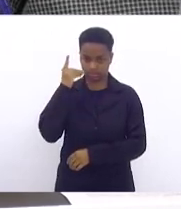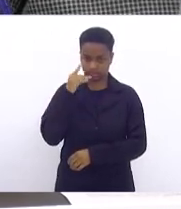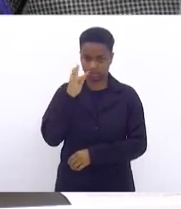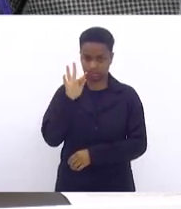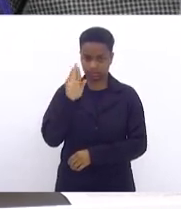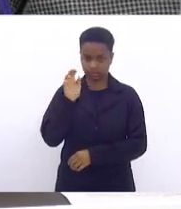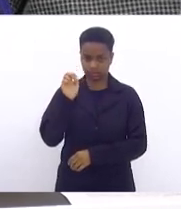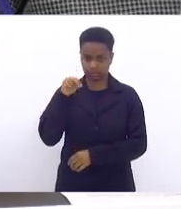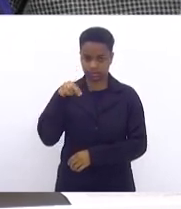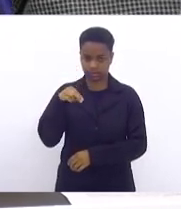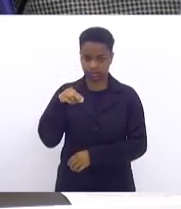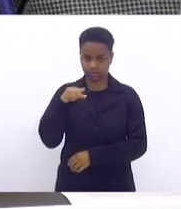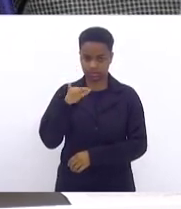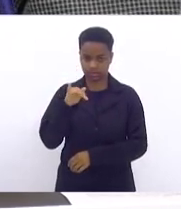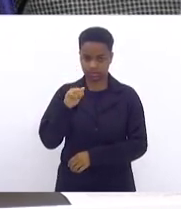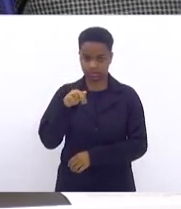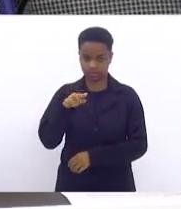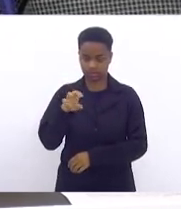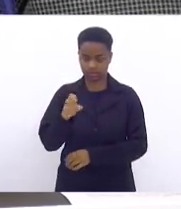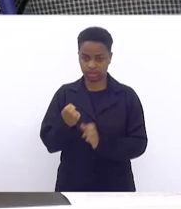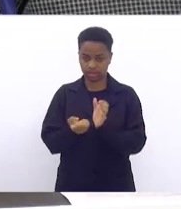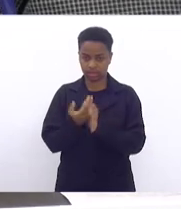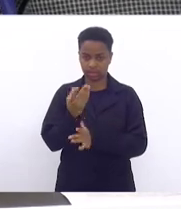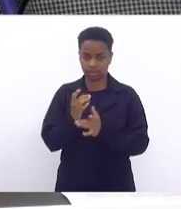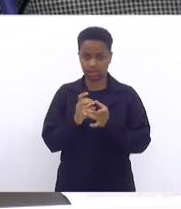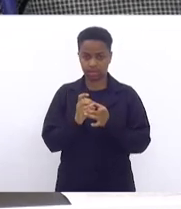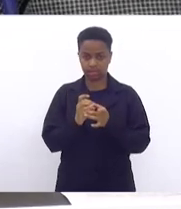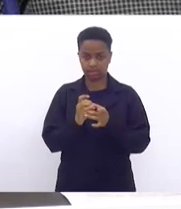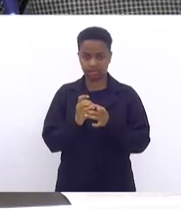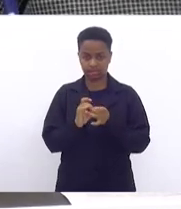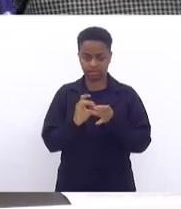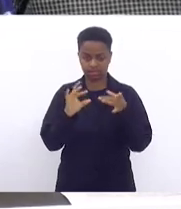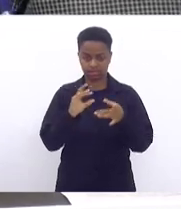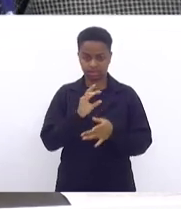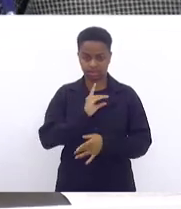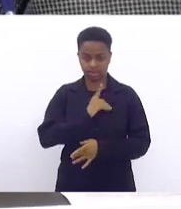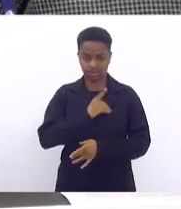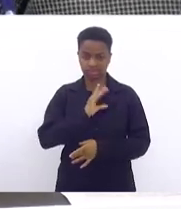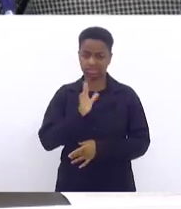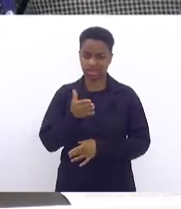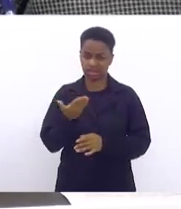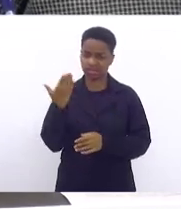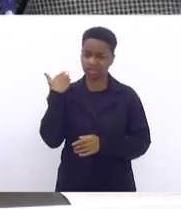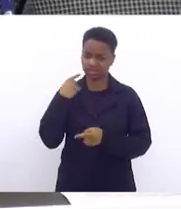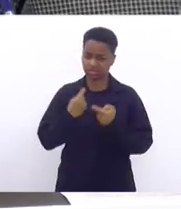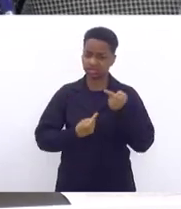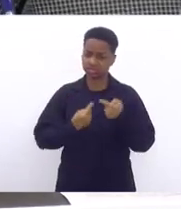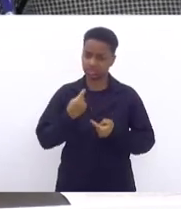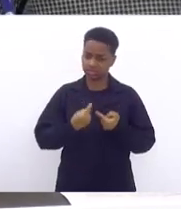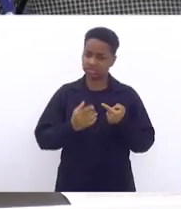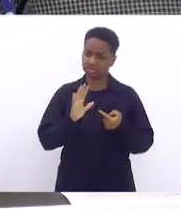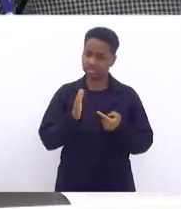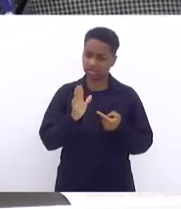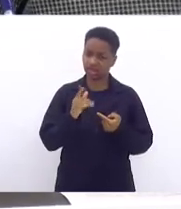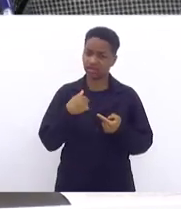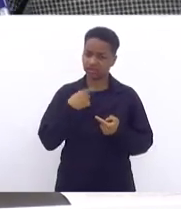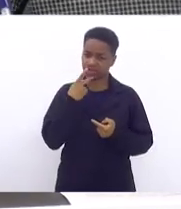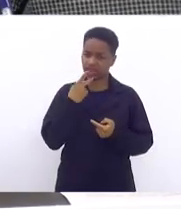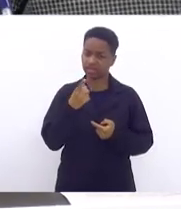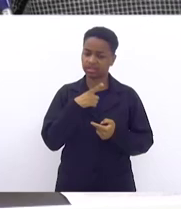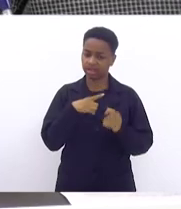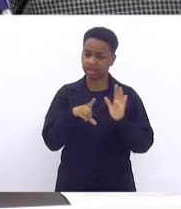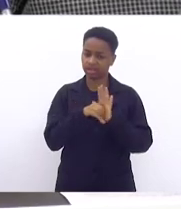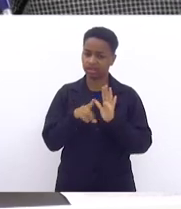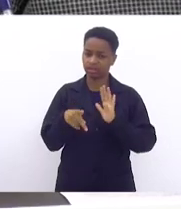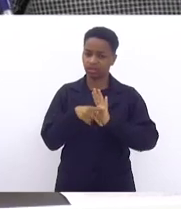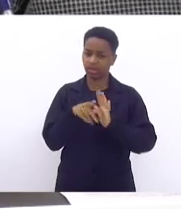Mota. Certo. Autoriza criar delegacia. A gente já discutiu sobre isso antes. Até a gente viu, até mencionei uma lei do Átila